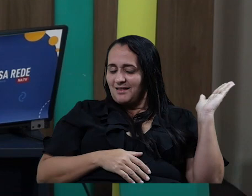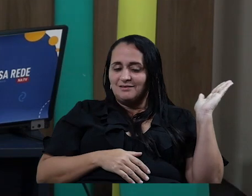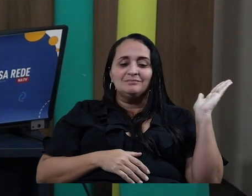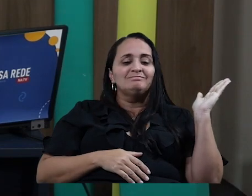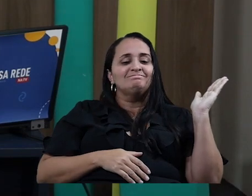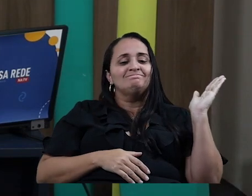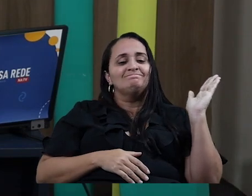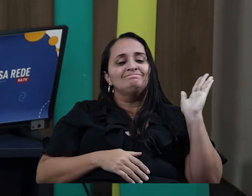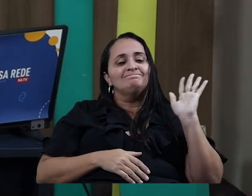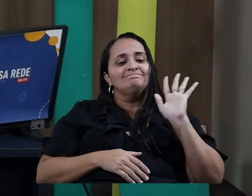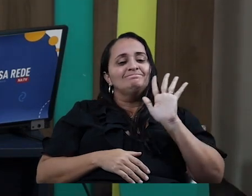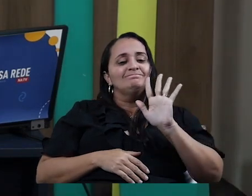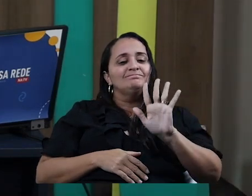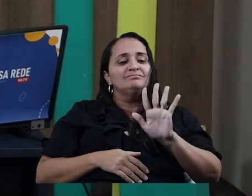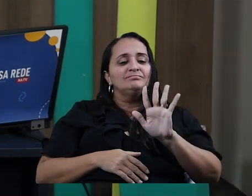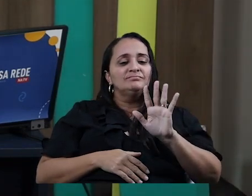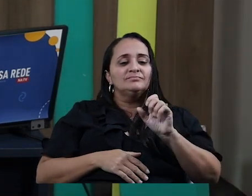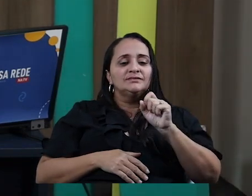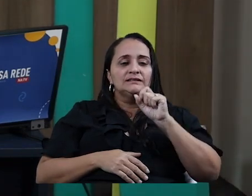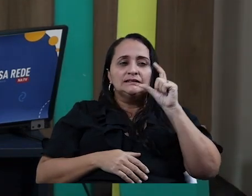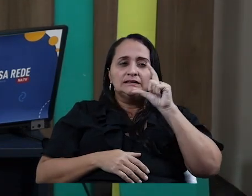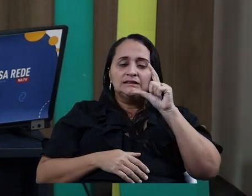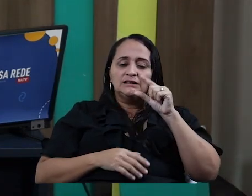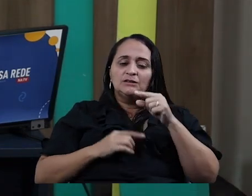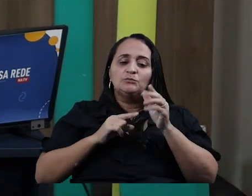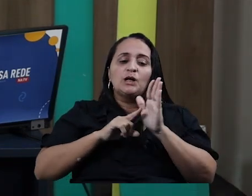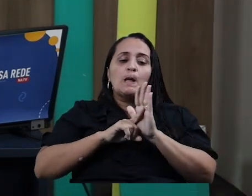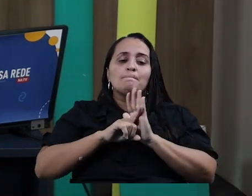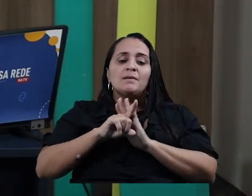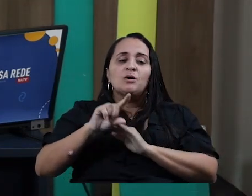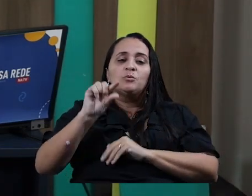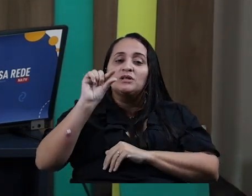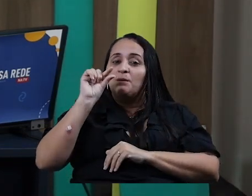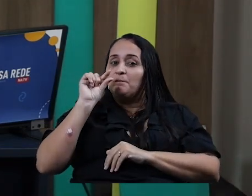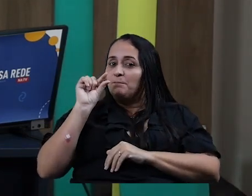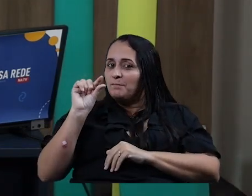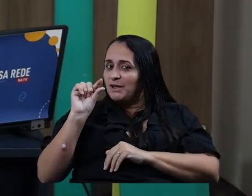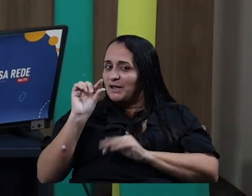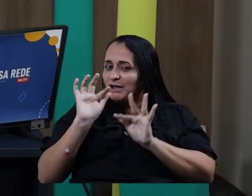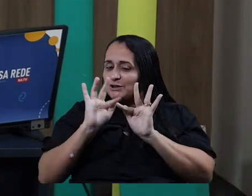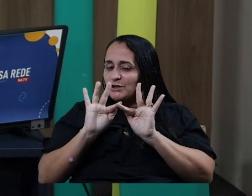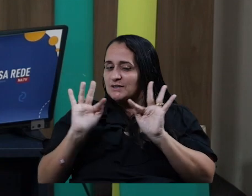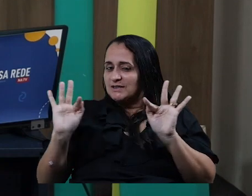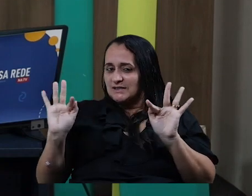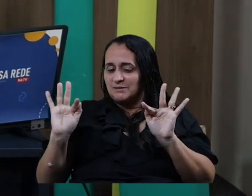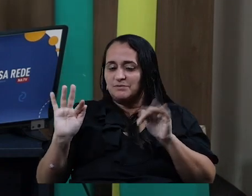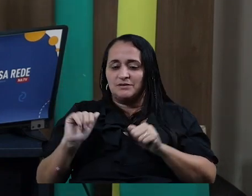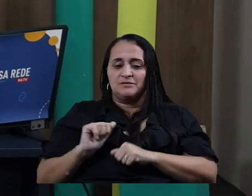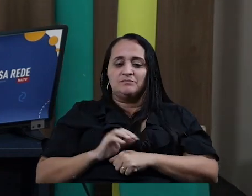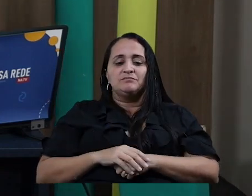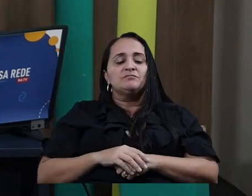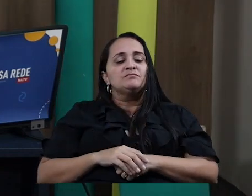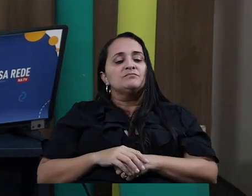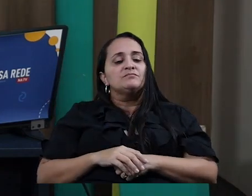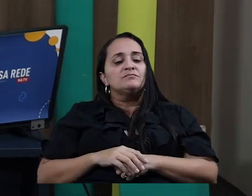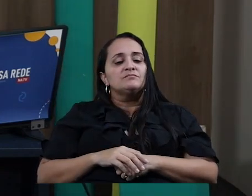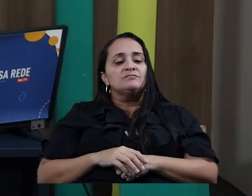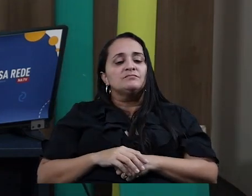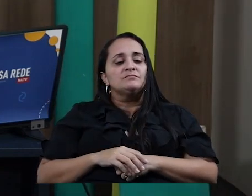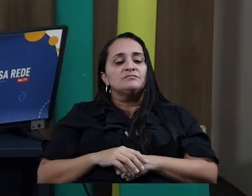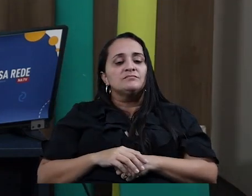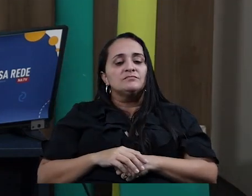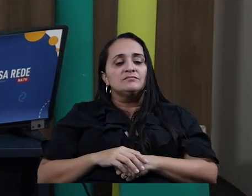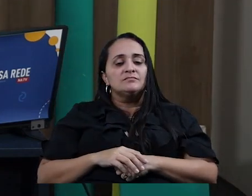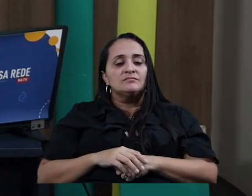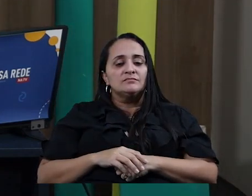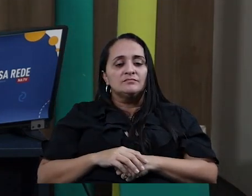texto enorme, se ligue, porque a pergunta vai ser pequenininha, tá bom? A pergunta é, vou